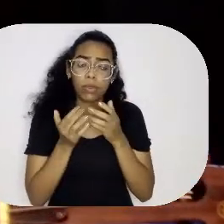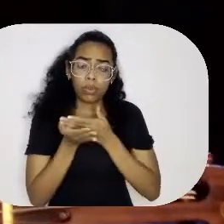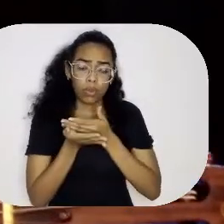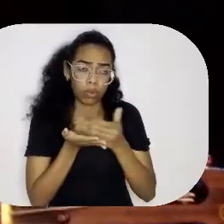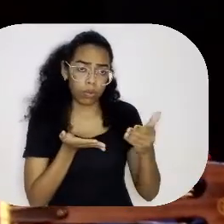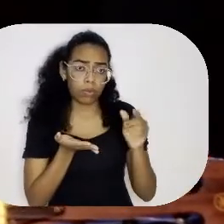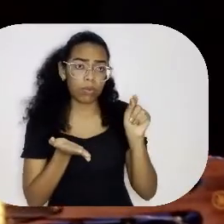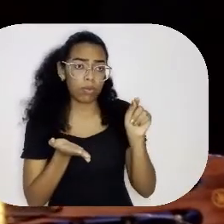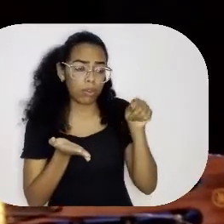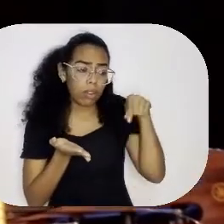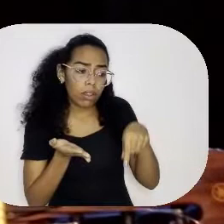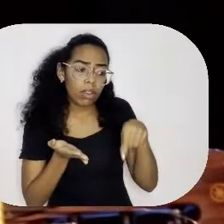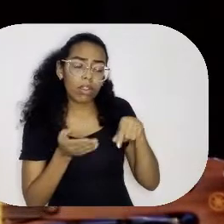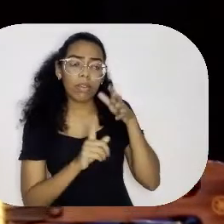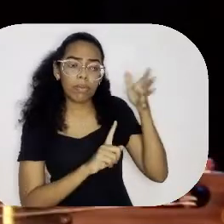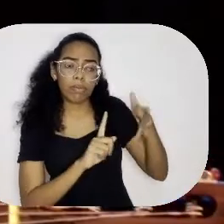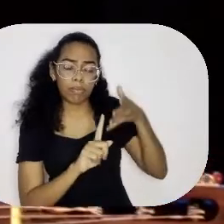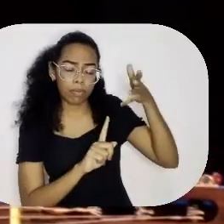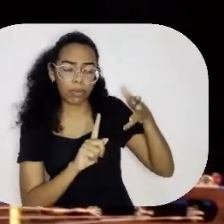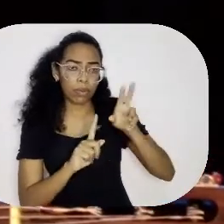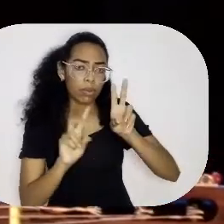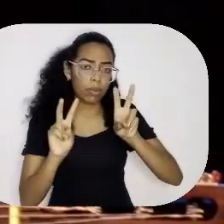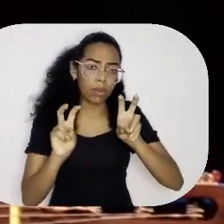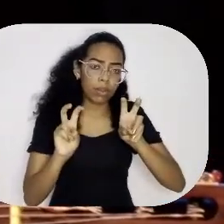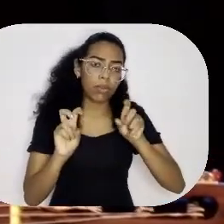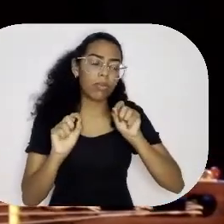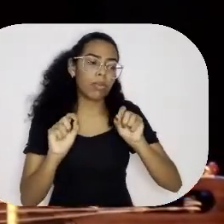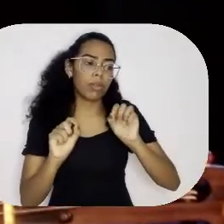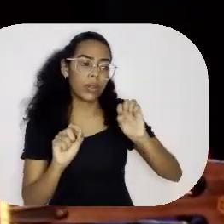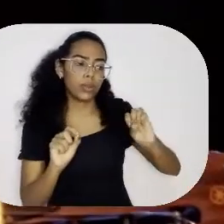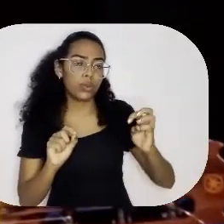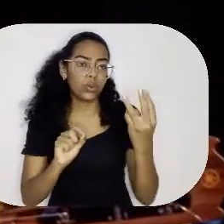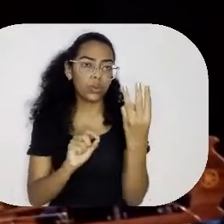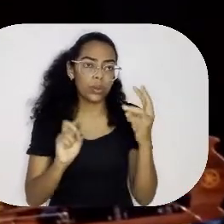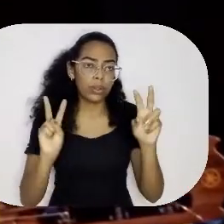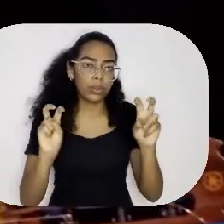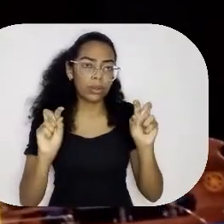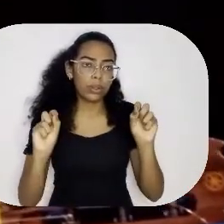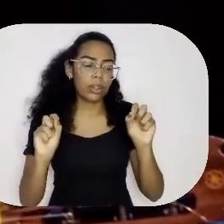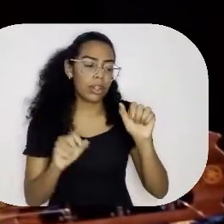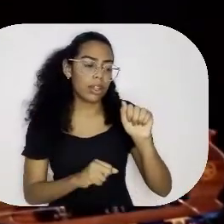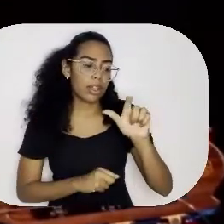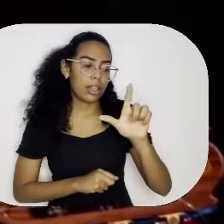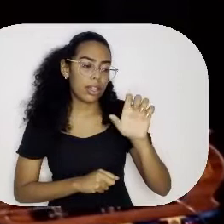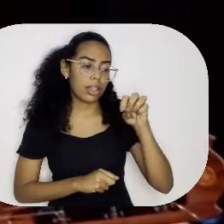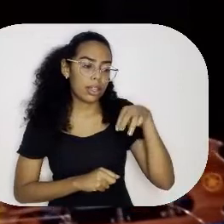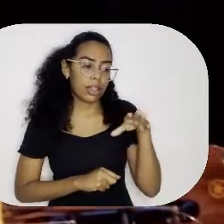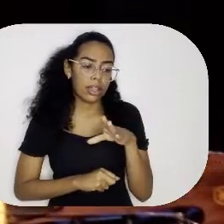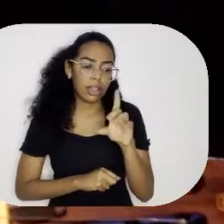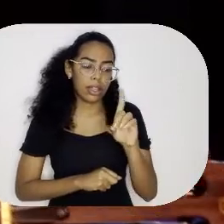aqui hoje esse espetáculo intitulado Além do Tempo Normal, que é baseado nas canções do álbum que